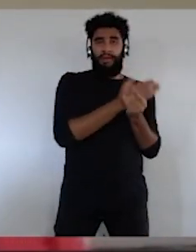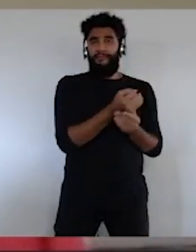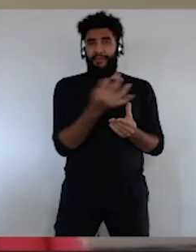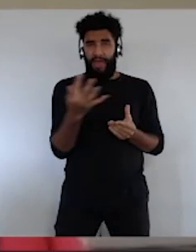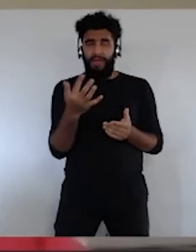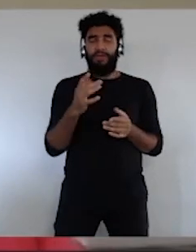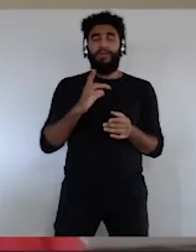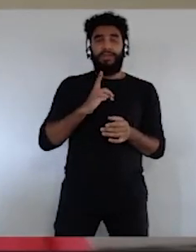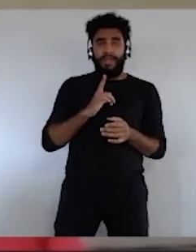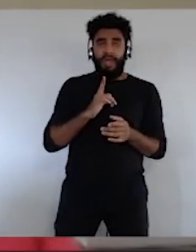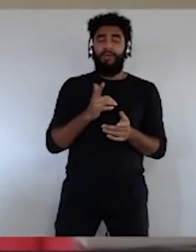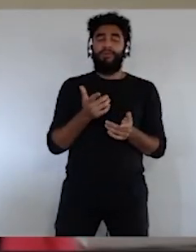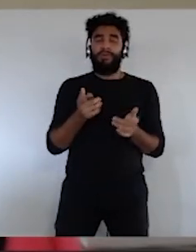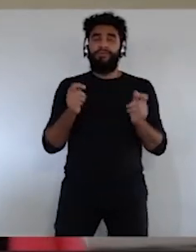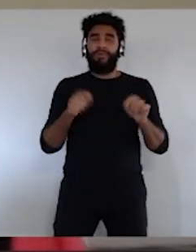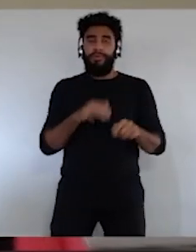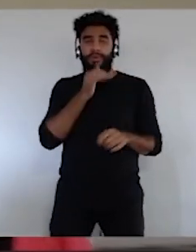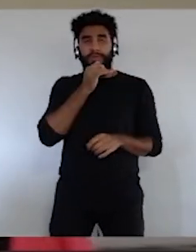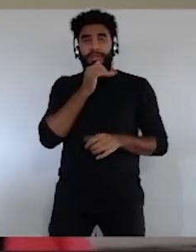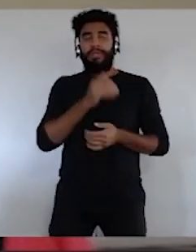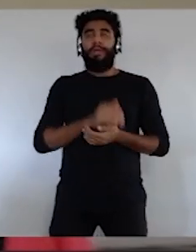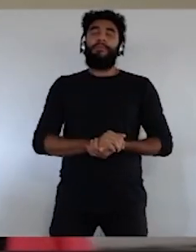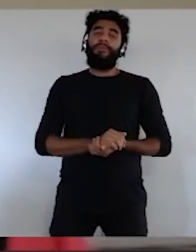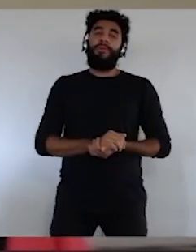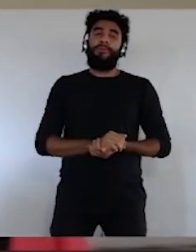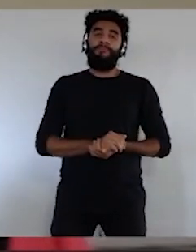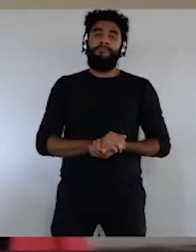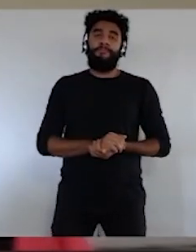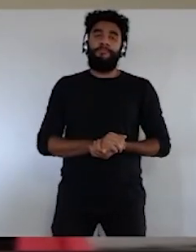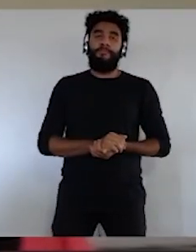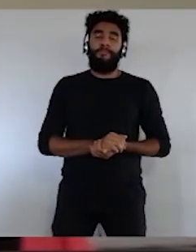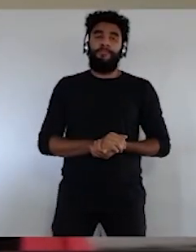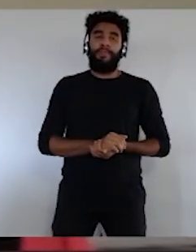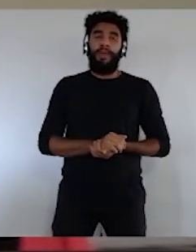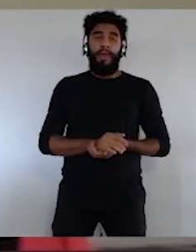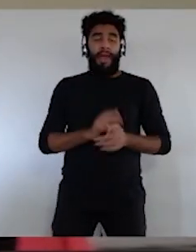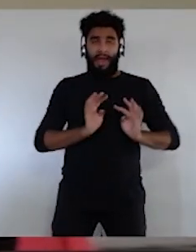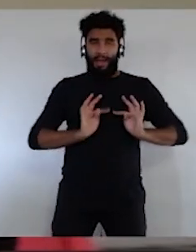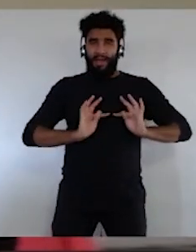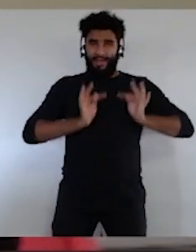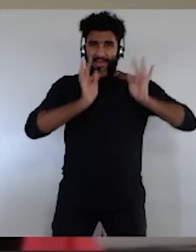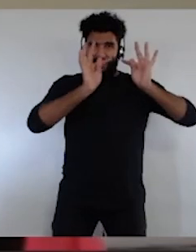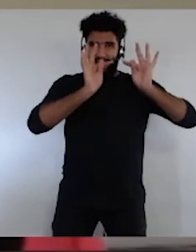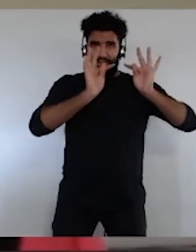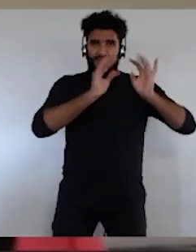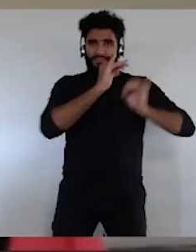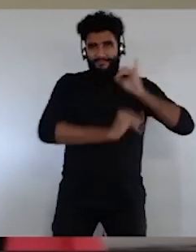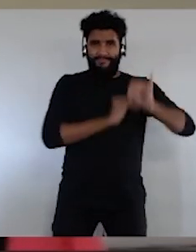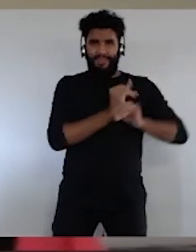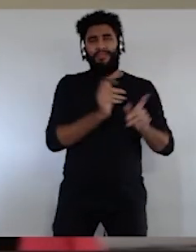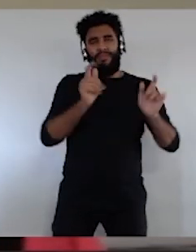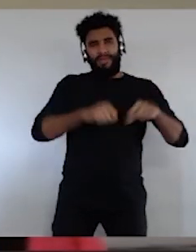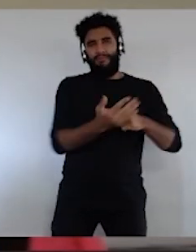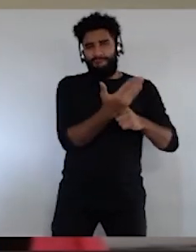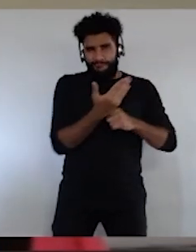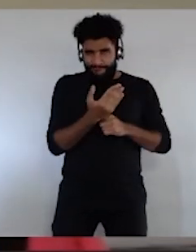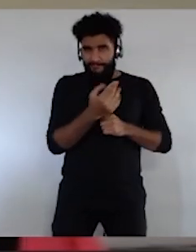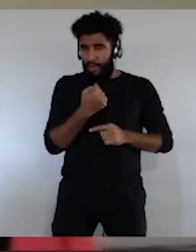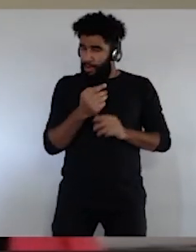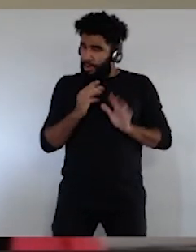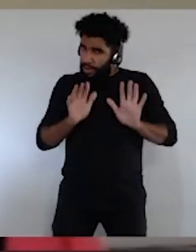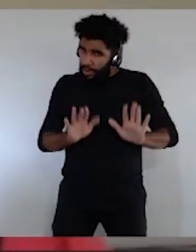julgar. Nós tivemos, como você mencionou, a emenda 777, nós passamos pelo período em que a arguição de relevância